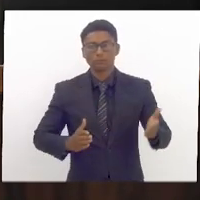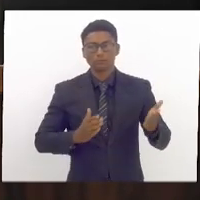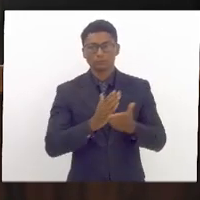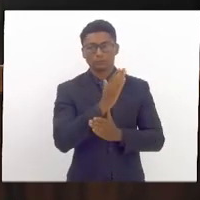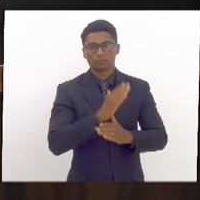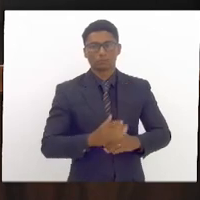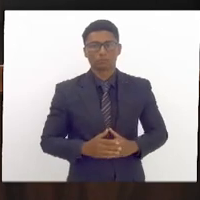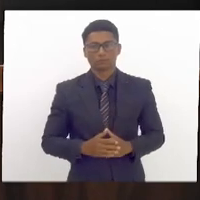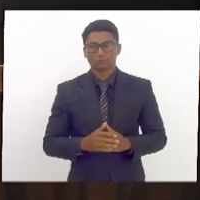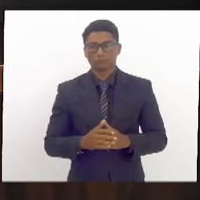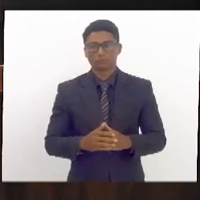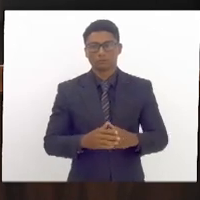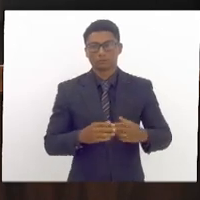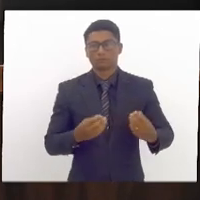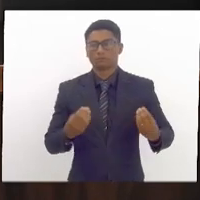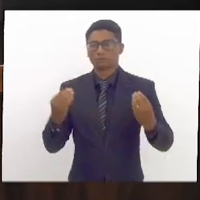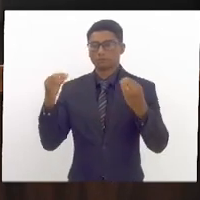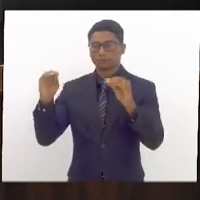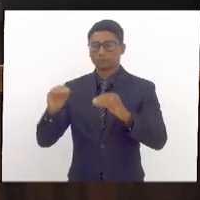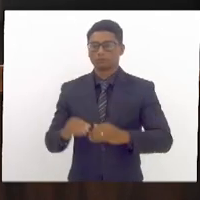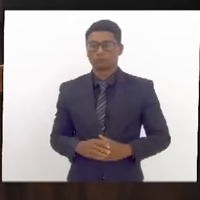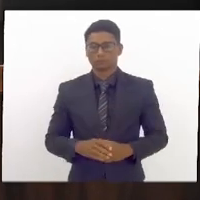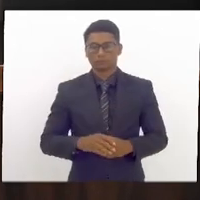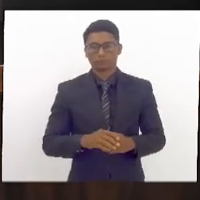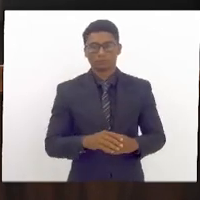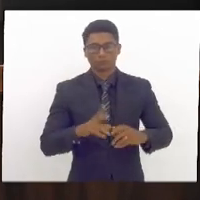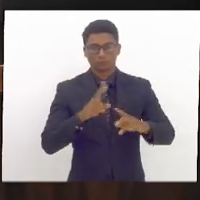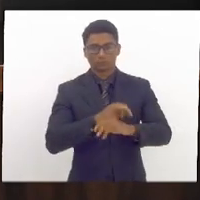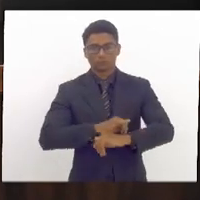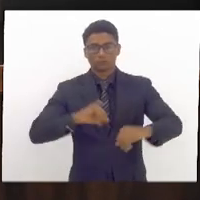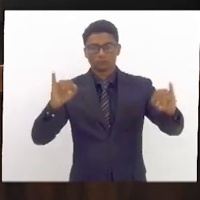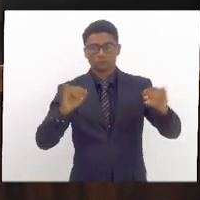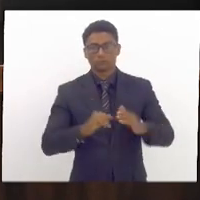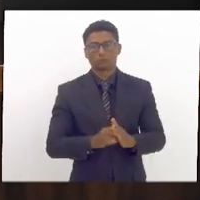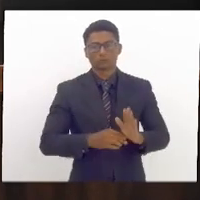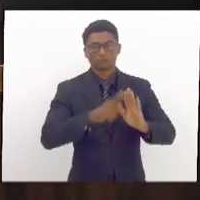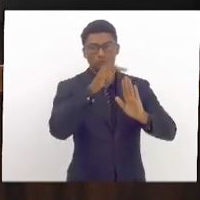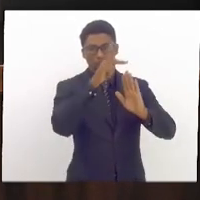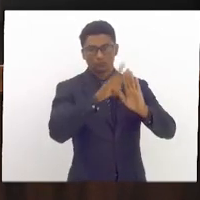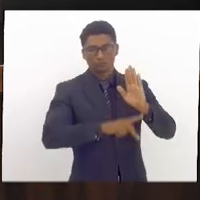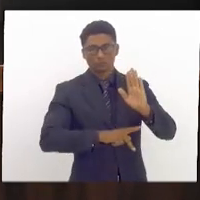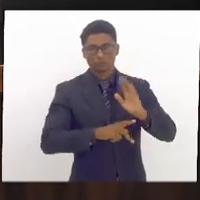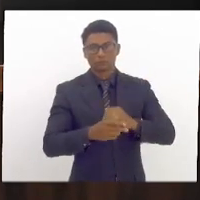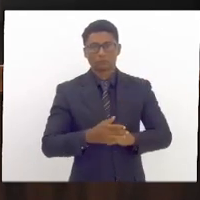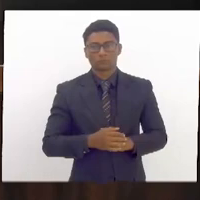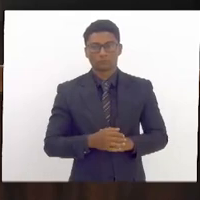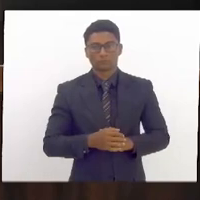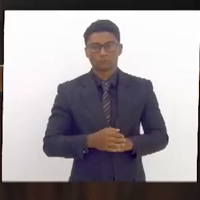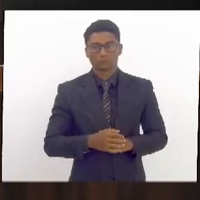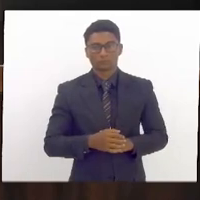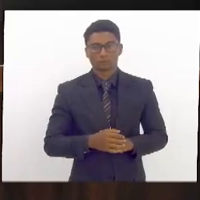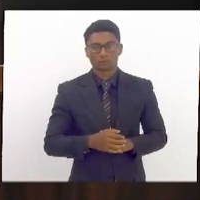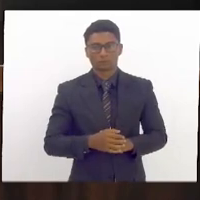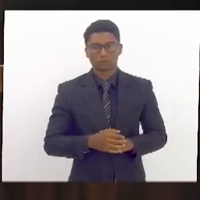Aprovado. Vai à promulgação. Anuncio. Projeto de resolução